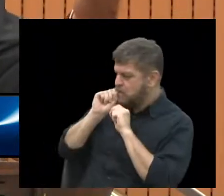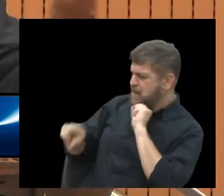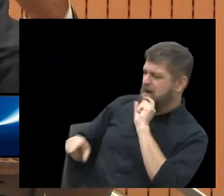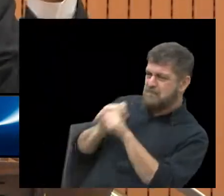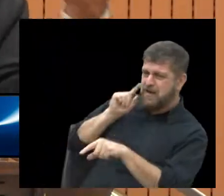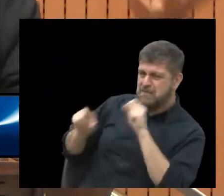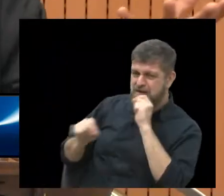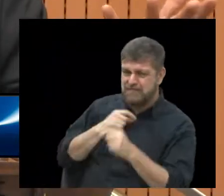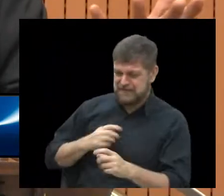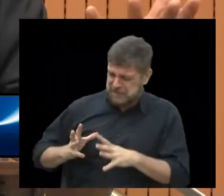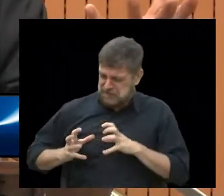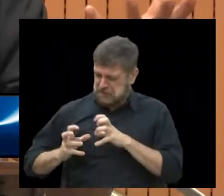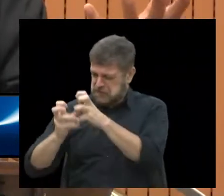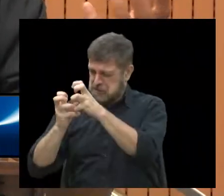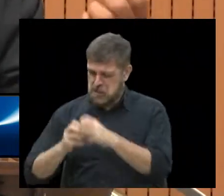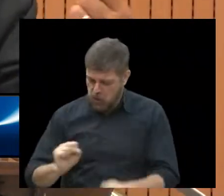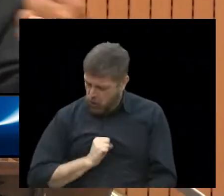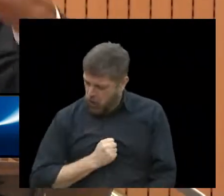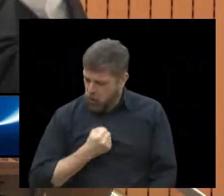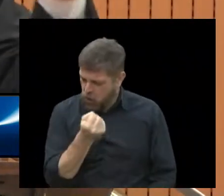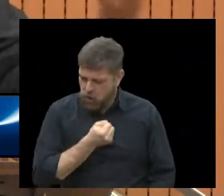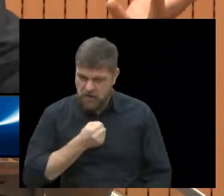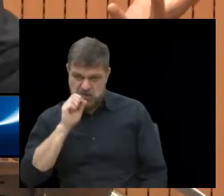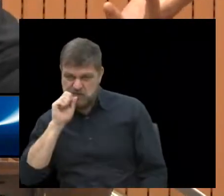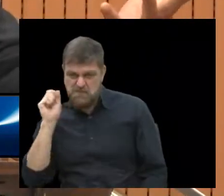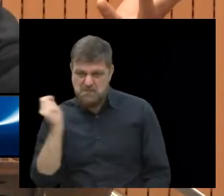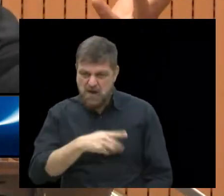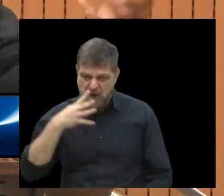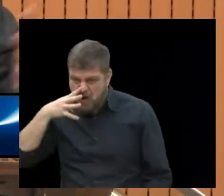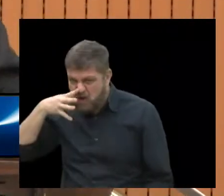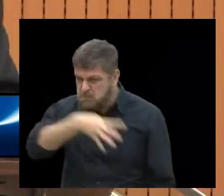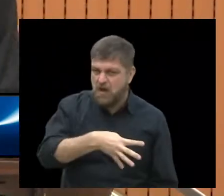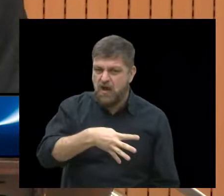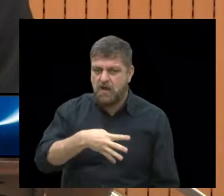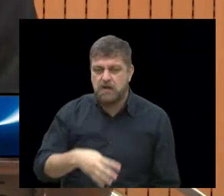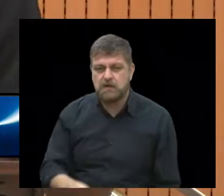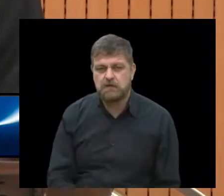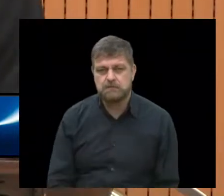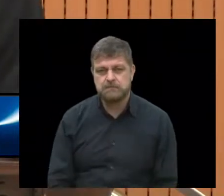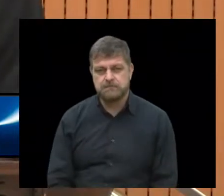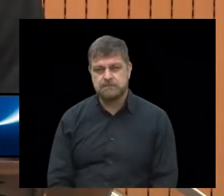extremos, muito ódio, muita raiva,